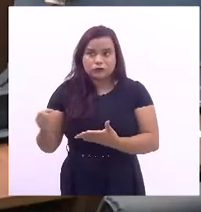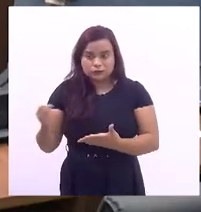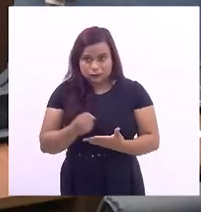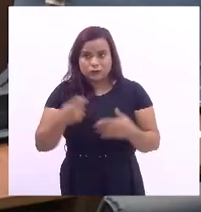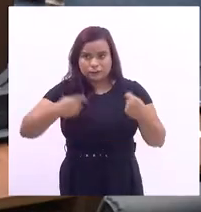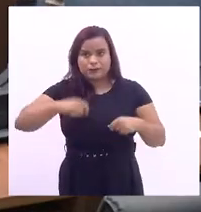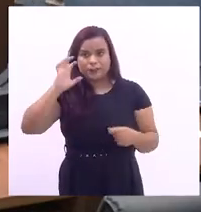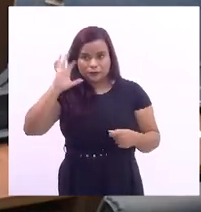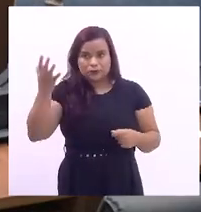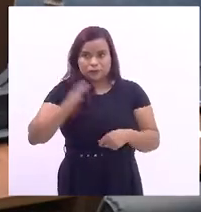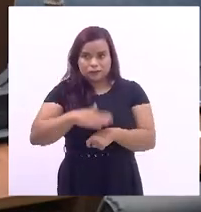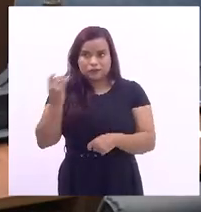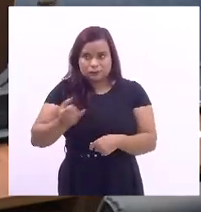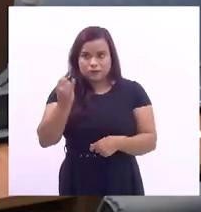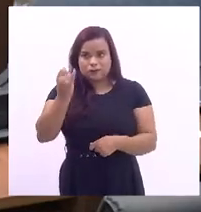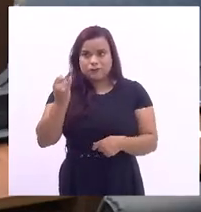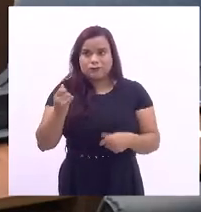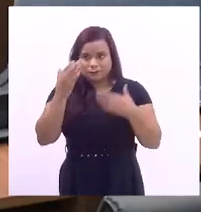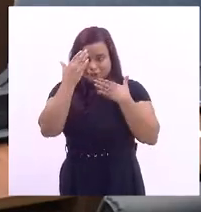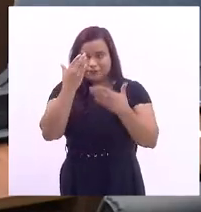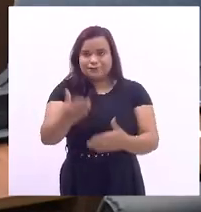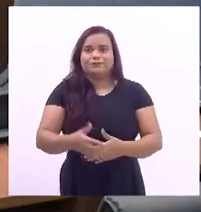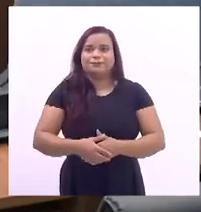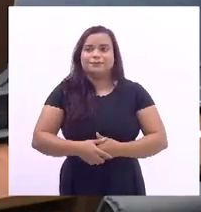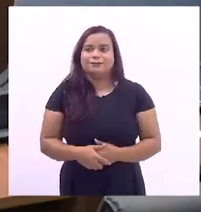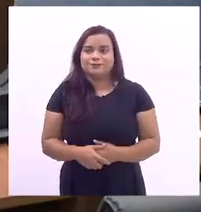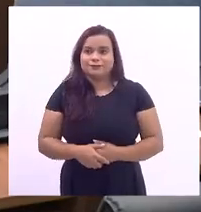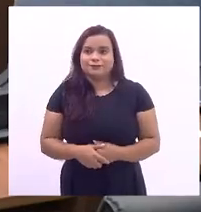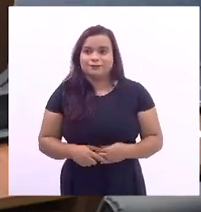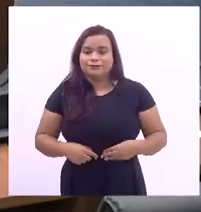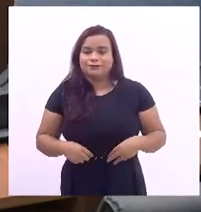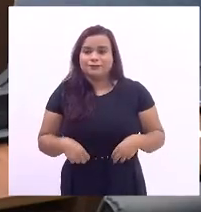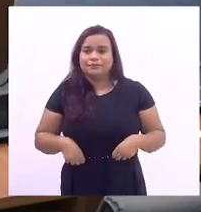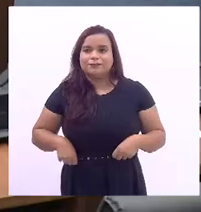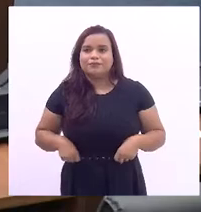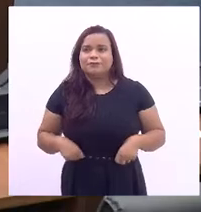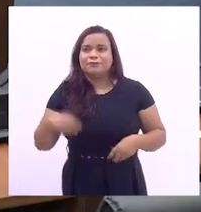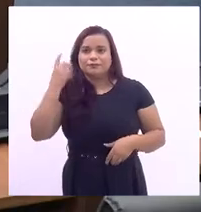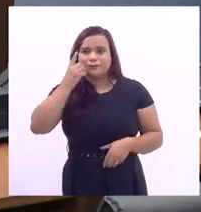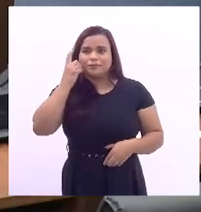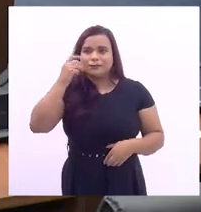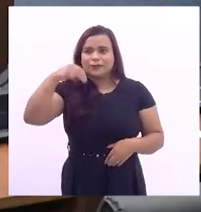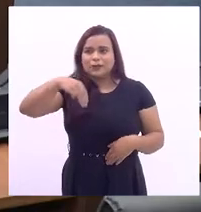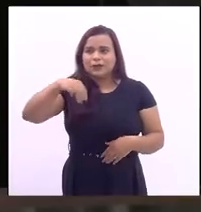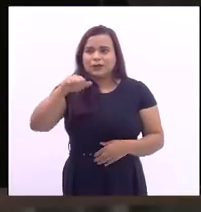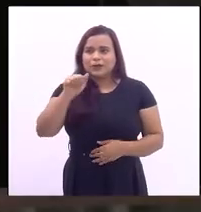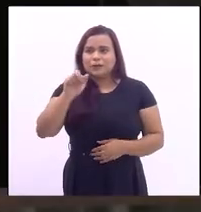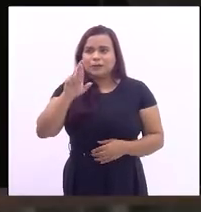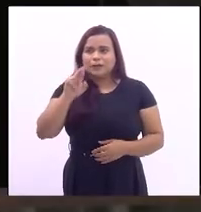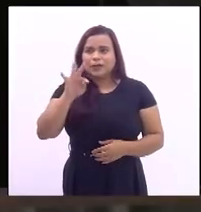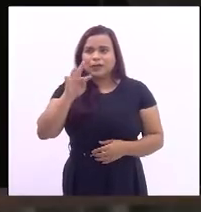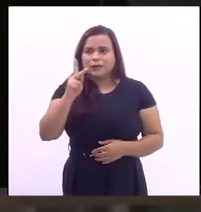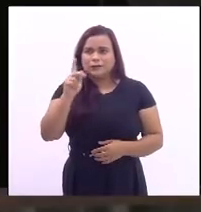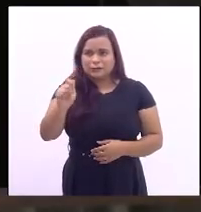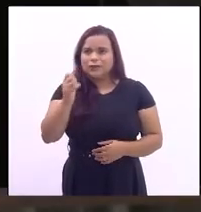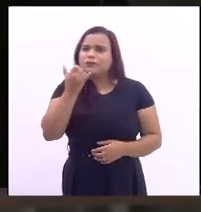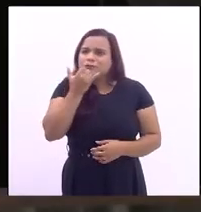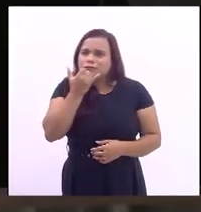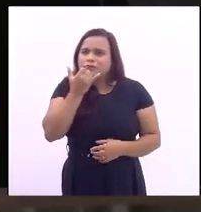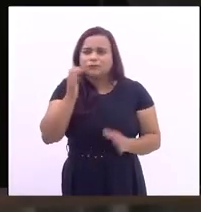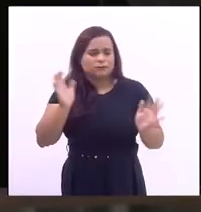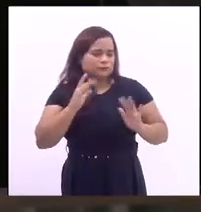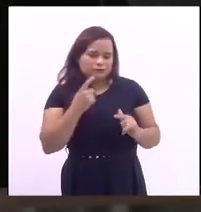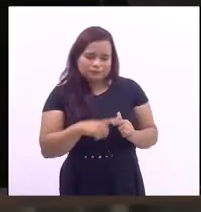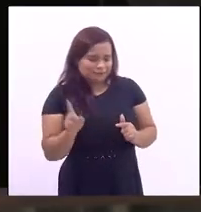resolver obrigado obrigado Ok Deputado amarra perdão tá bom boa tarde